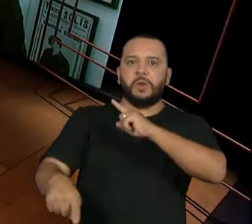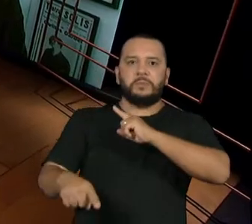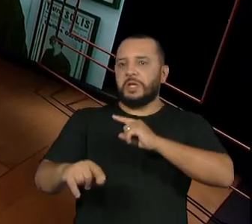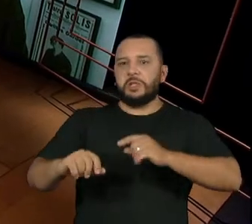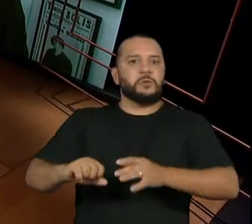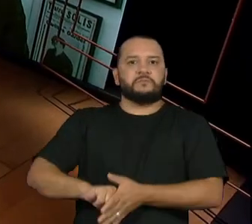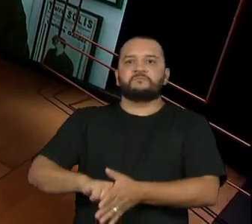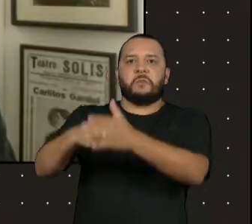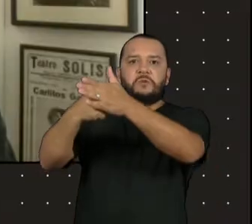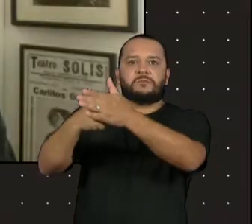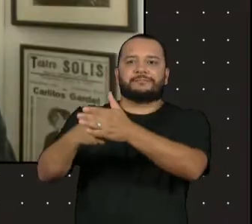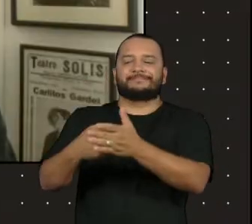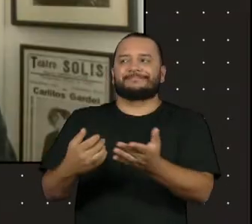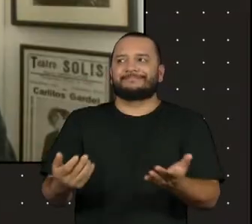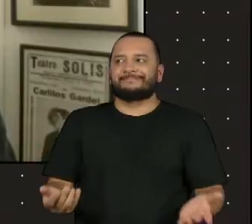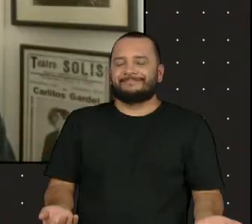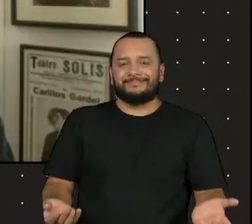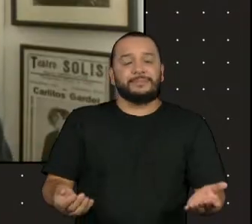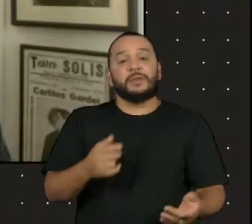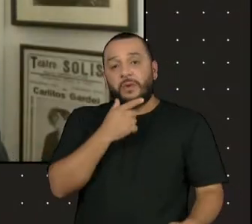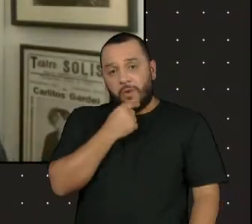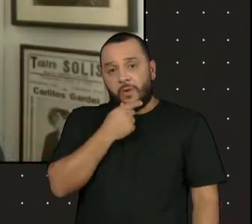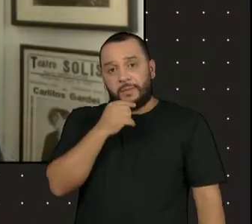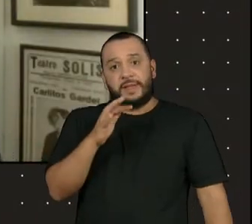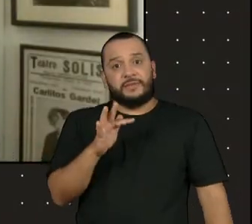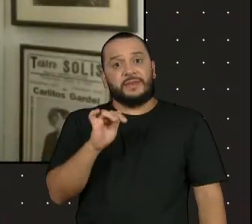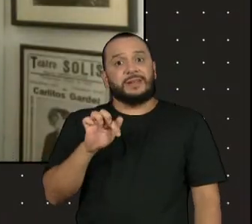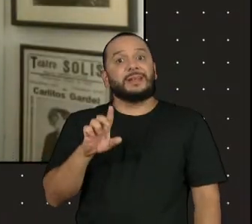acontecimentos na vida do Fernando que